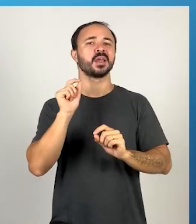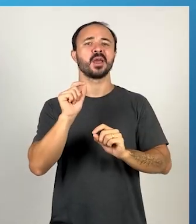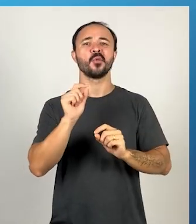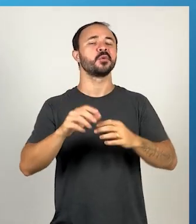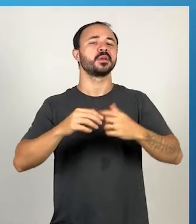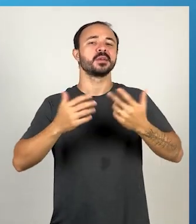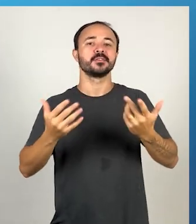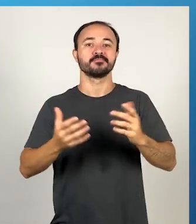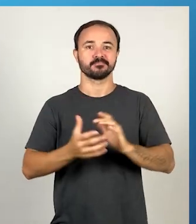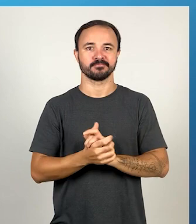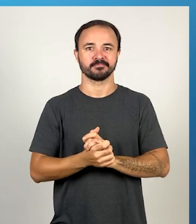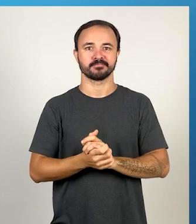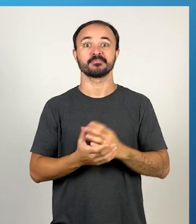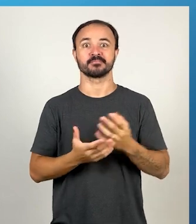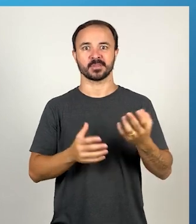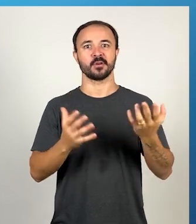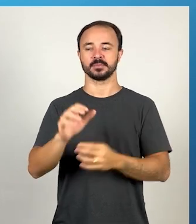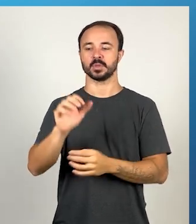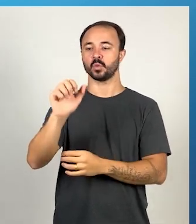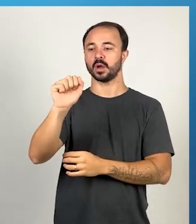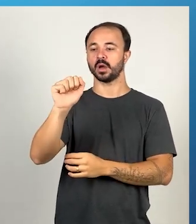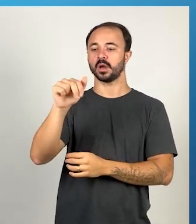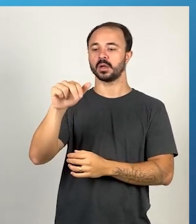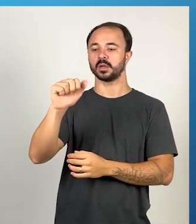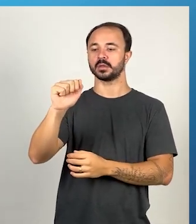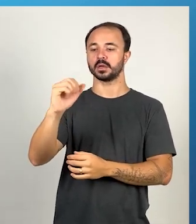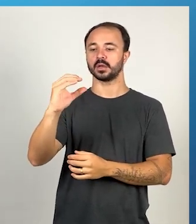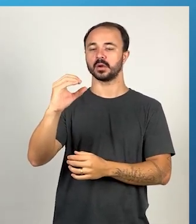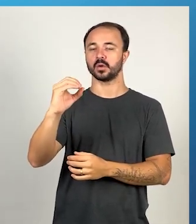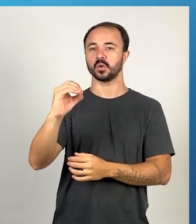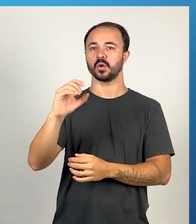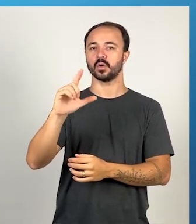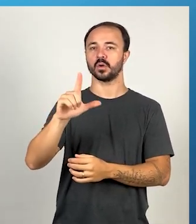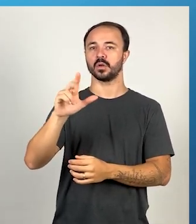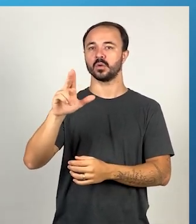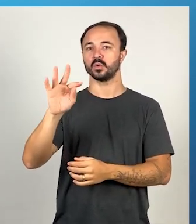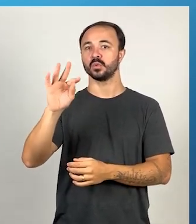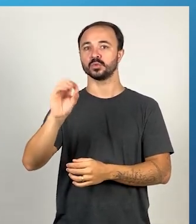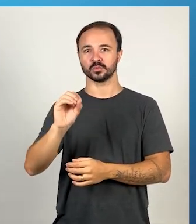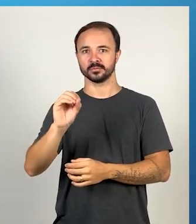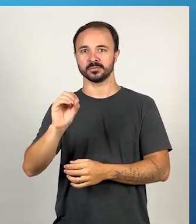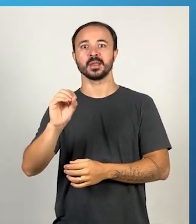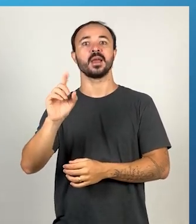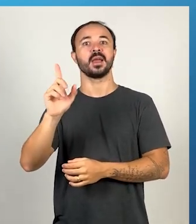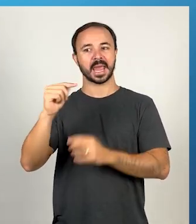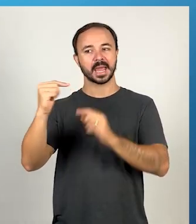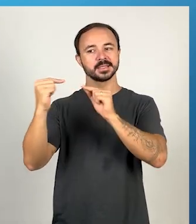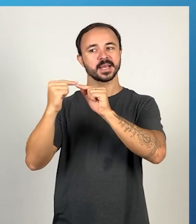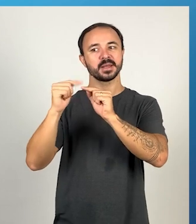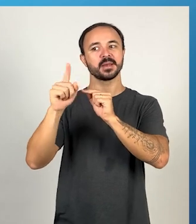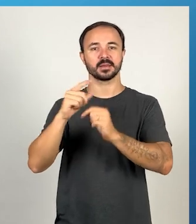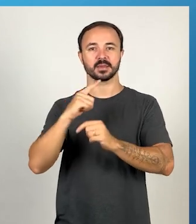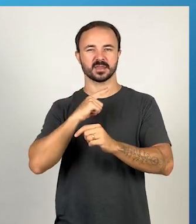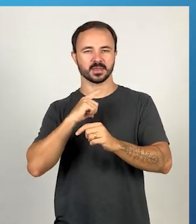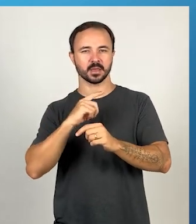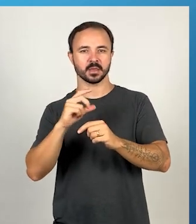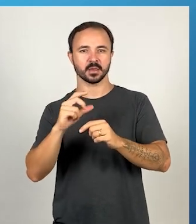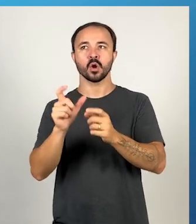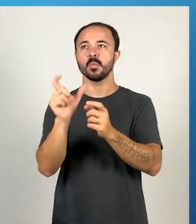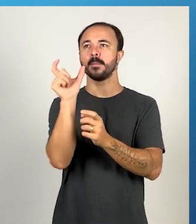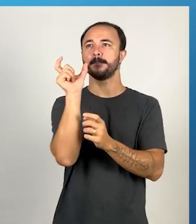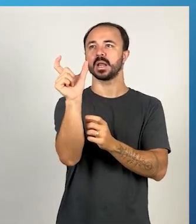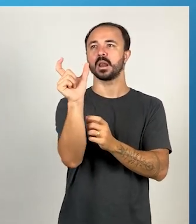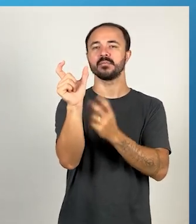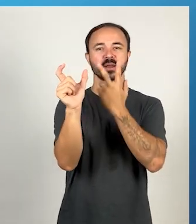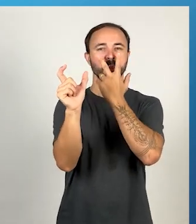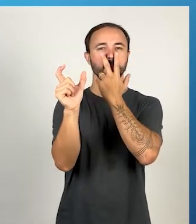o anacoluto consiste naquela figura de linguagem que tem essa quebra sintática, tem aquele termo que é como